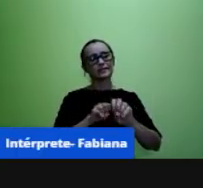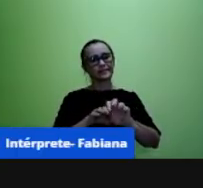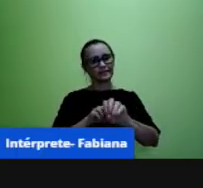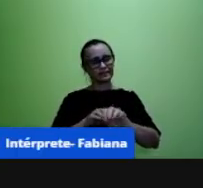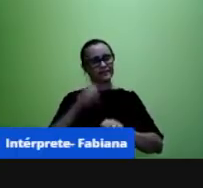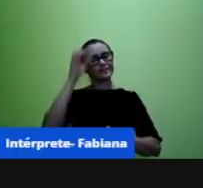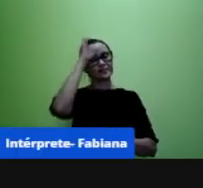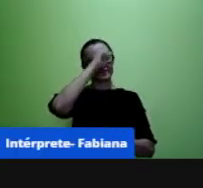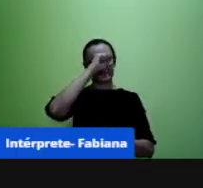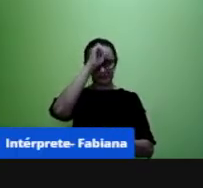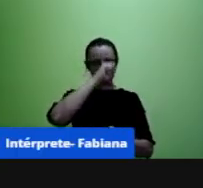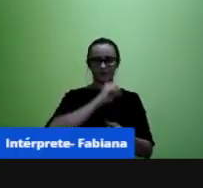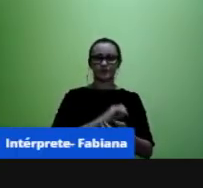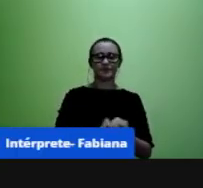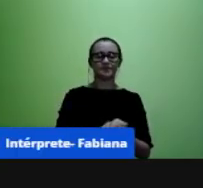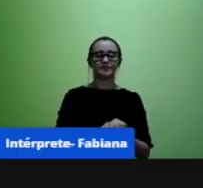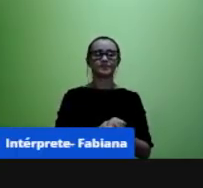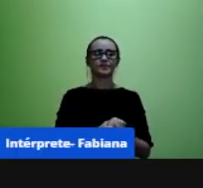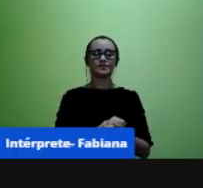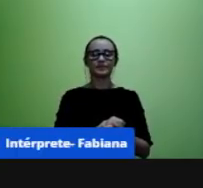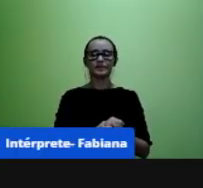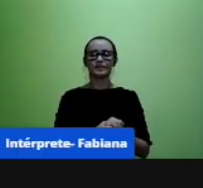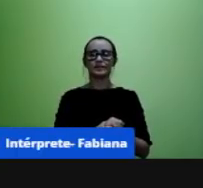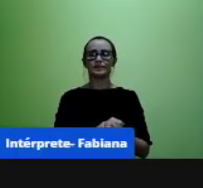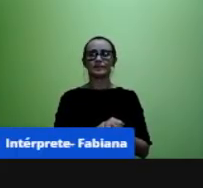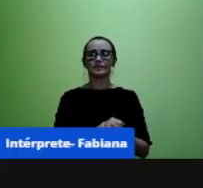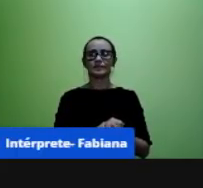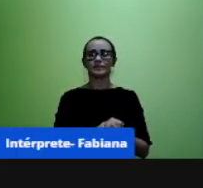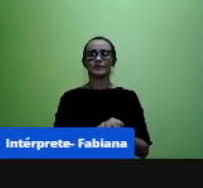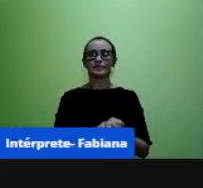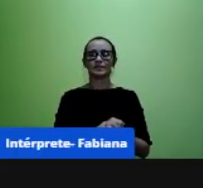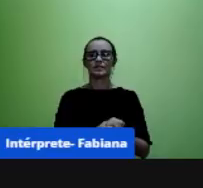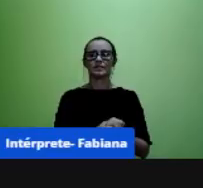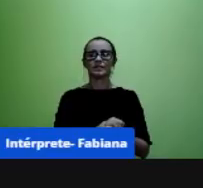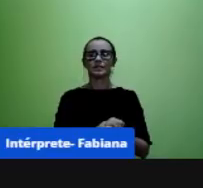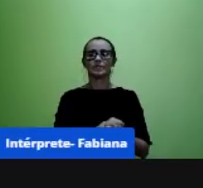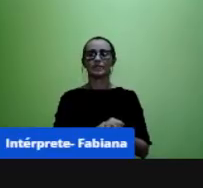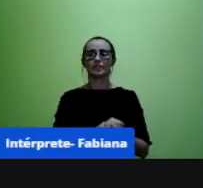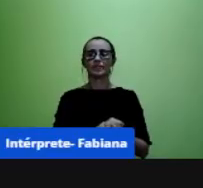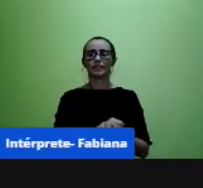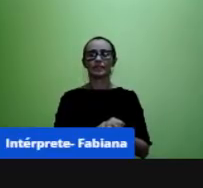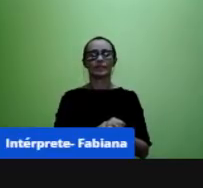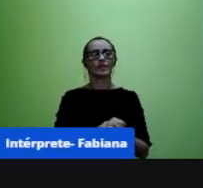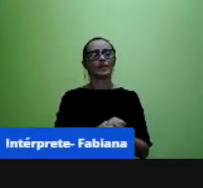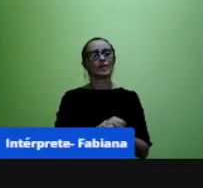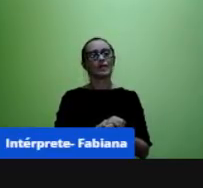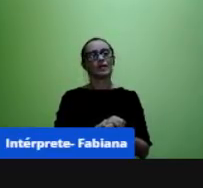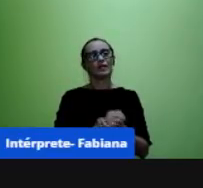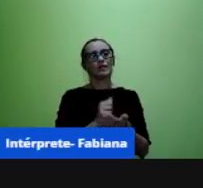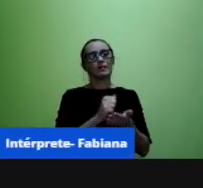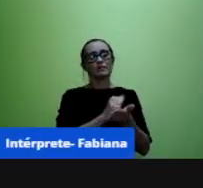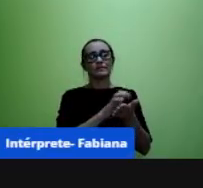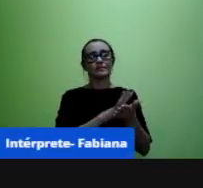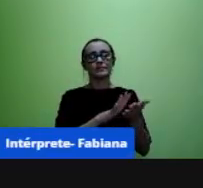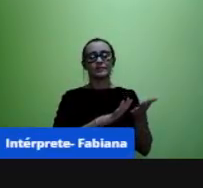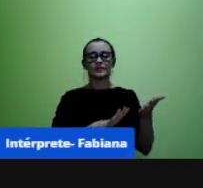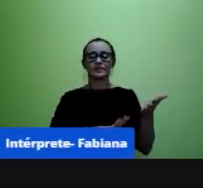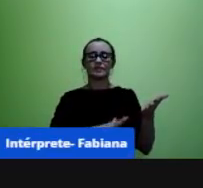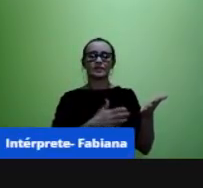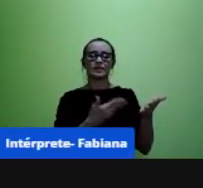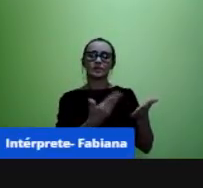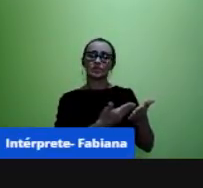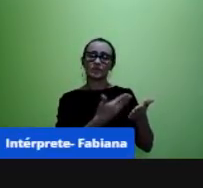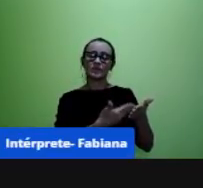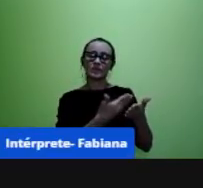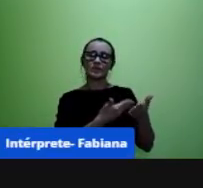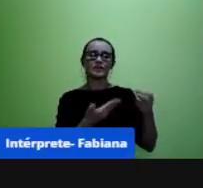No próximo slide, nós vamos falar um pouquinho mais sobre o caderno base. O próximo